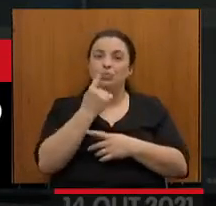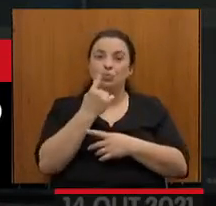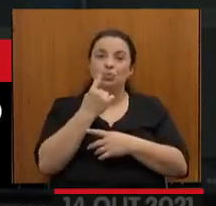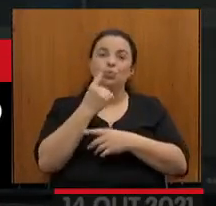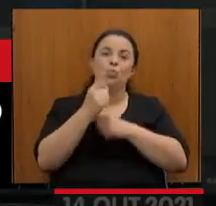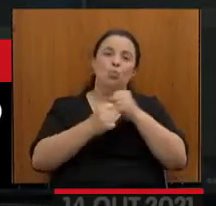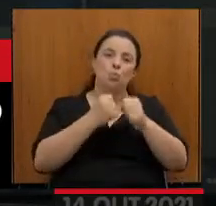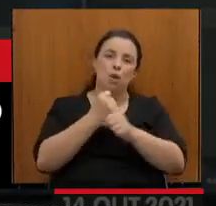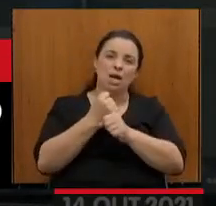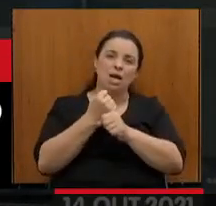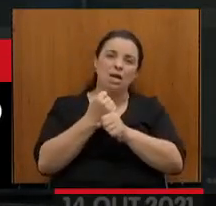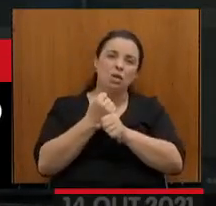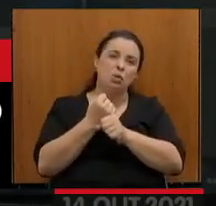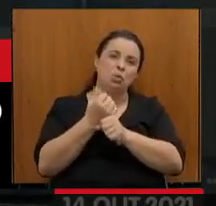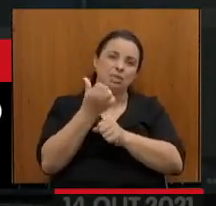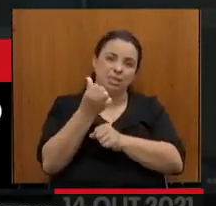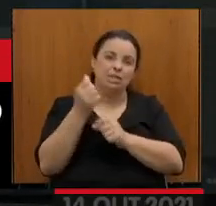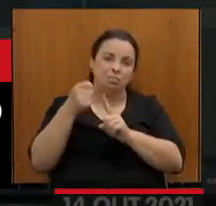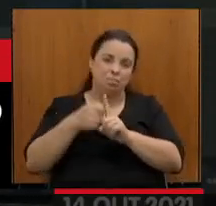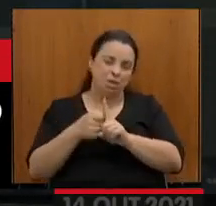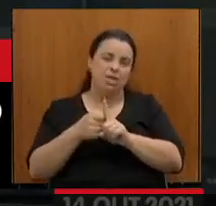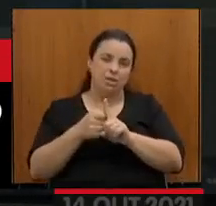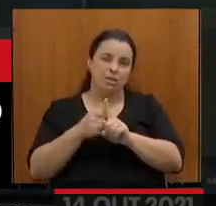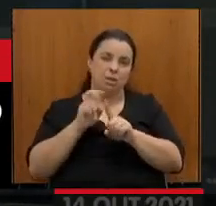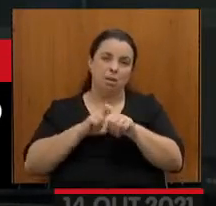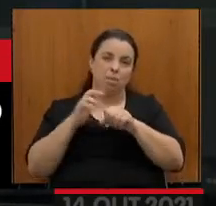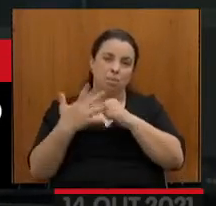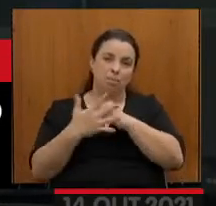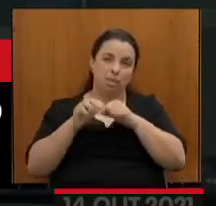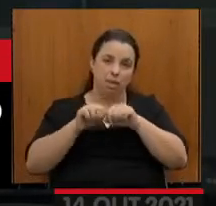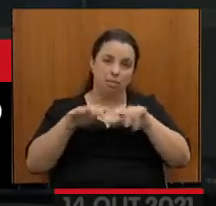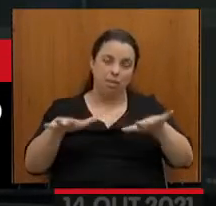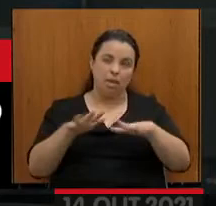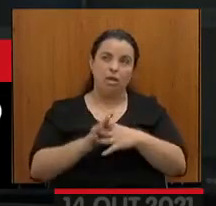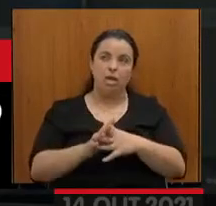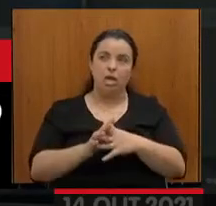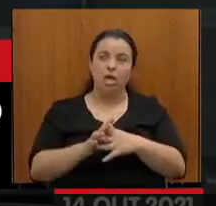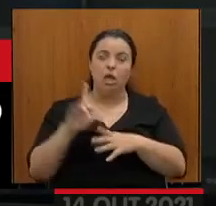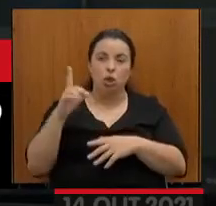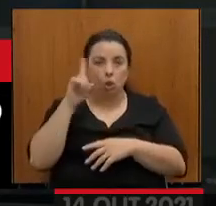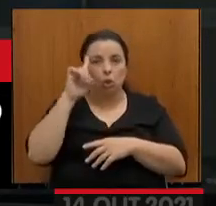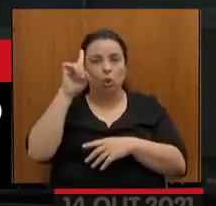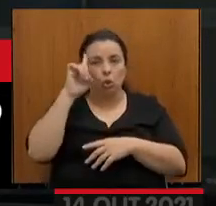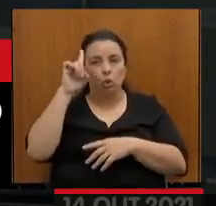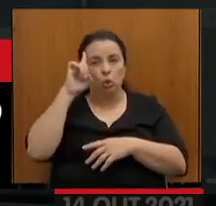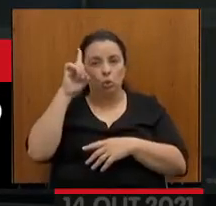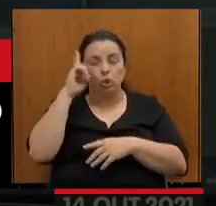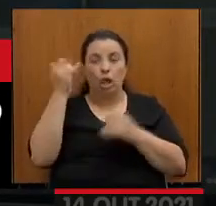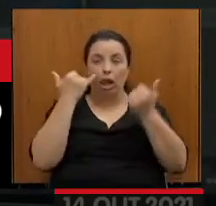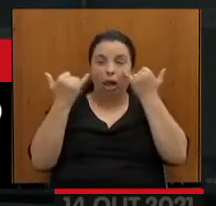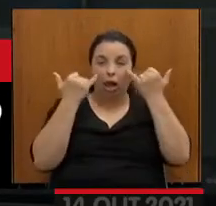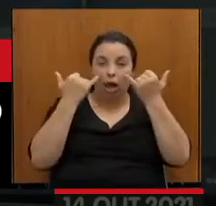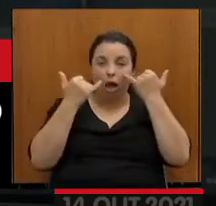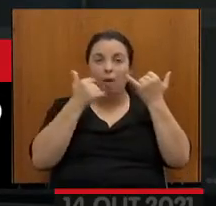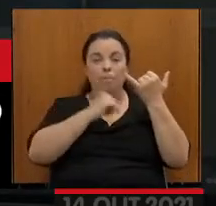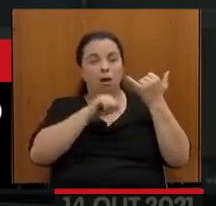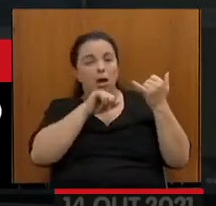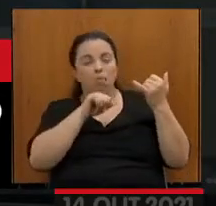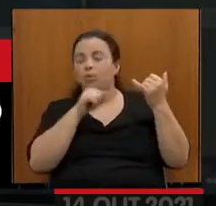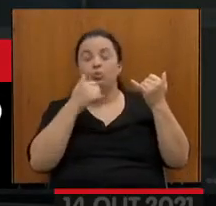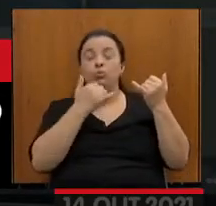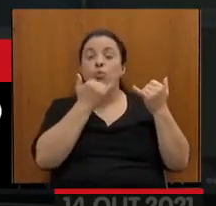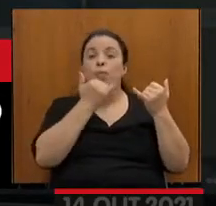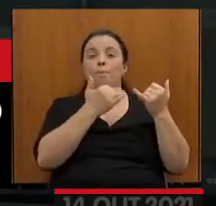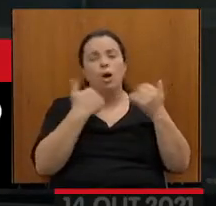que a gente escuta falar de mortes todos os dias, falar de vida de mães e falar de vida de crianças